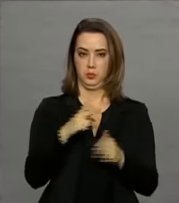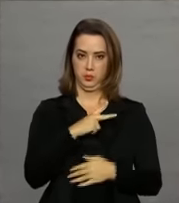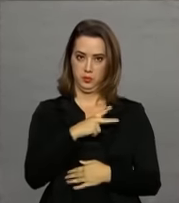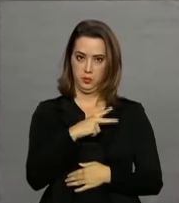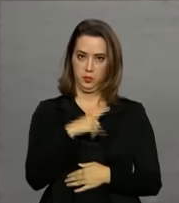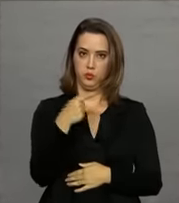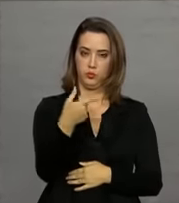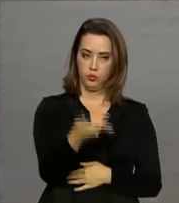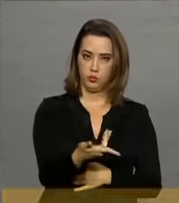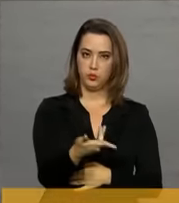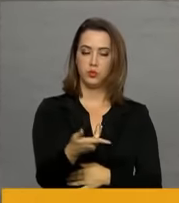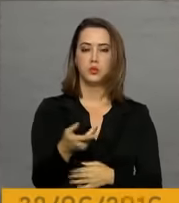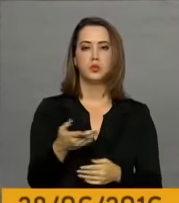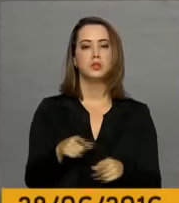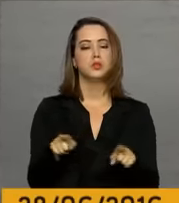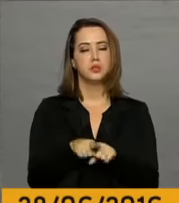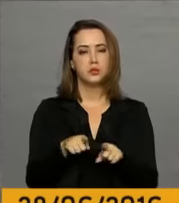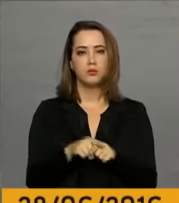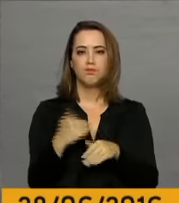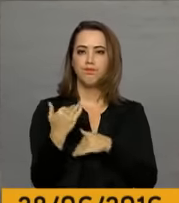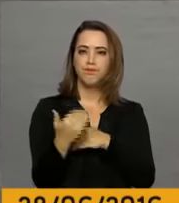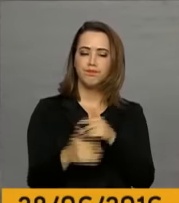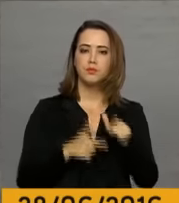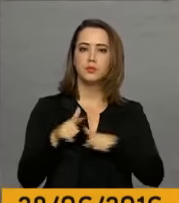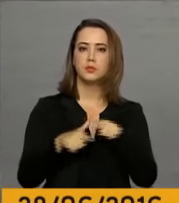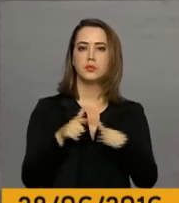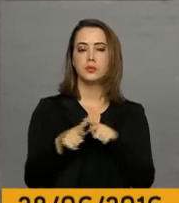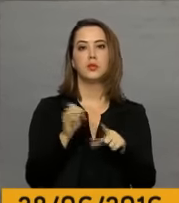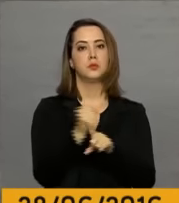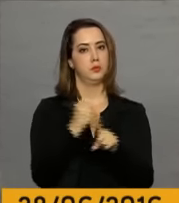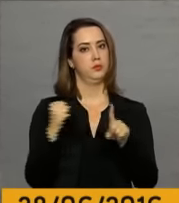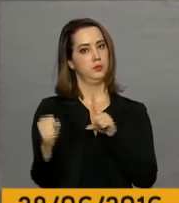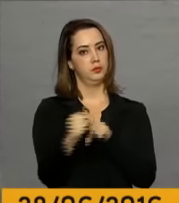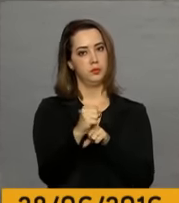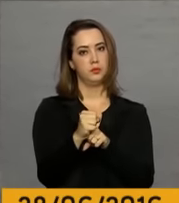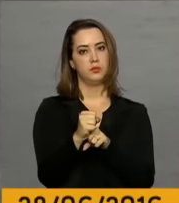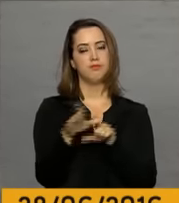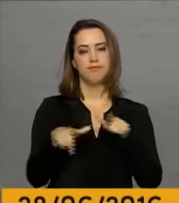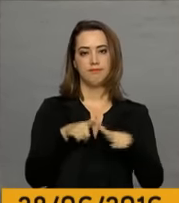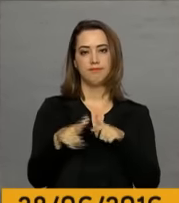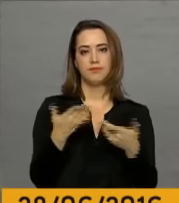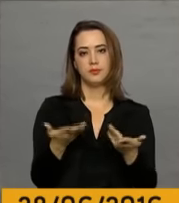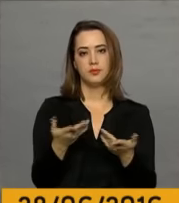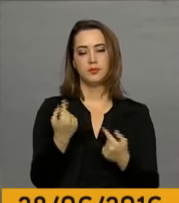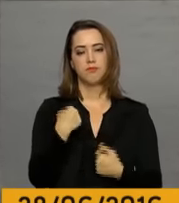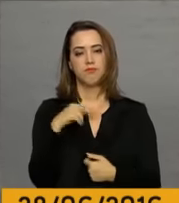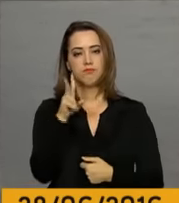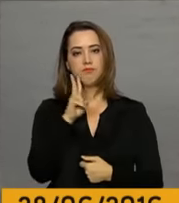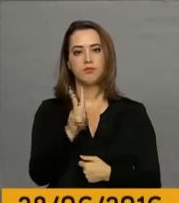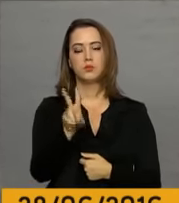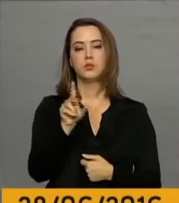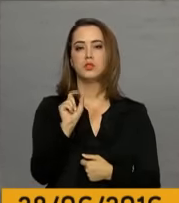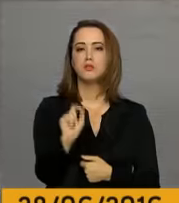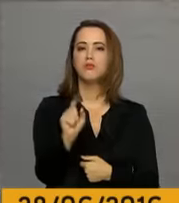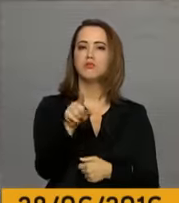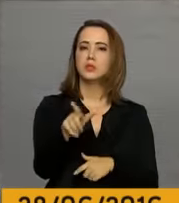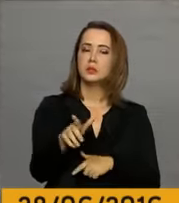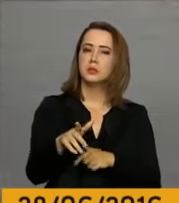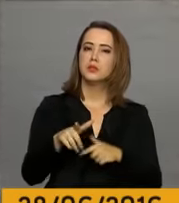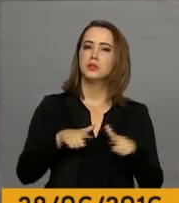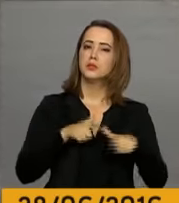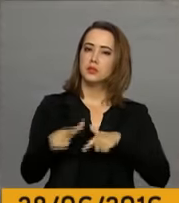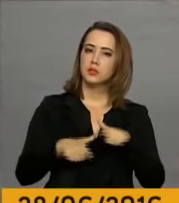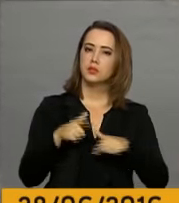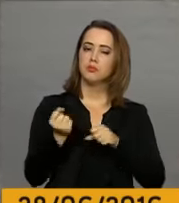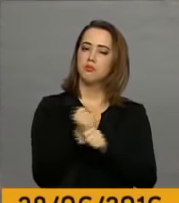iniciativa privada que também exercita uma função social quando eu verifico esta atividade este